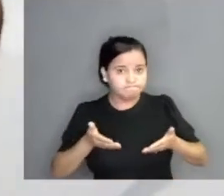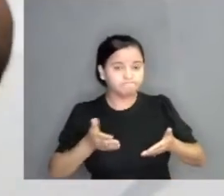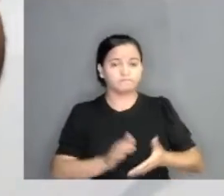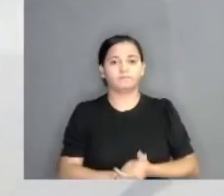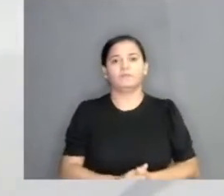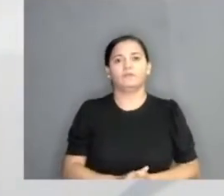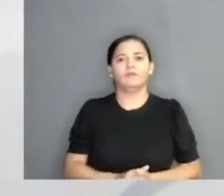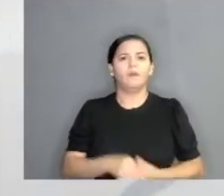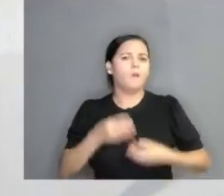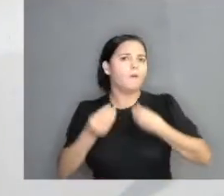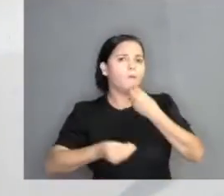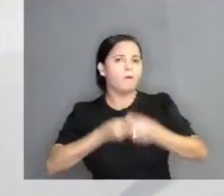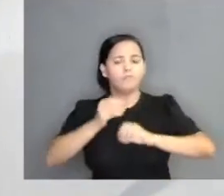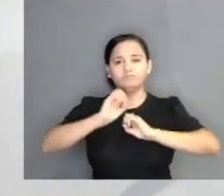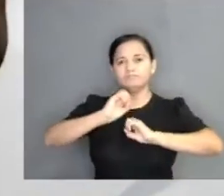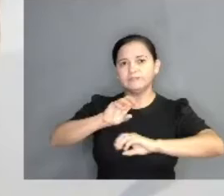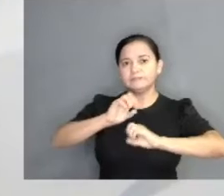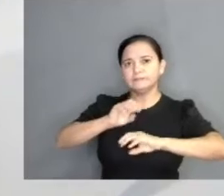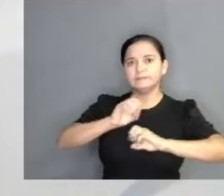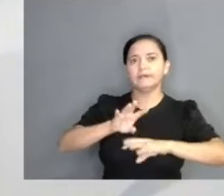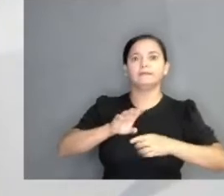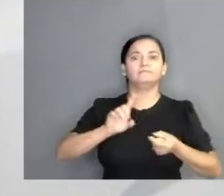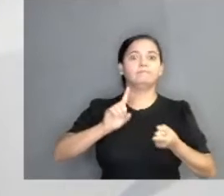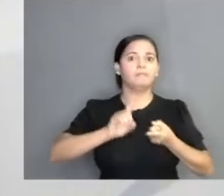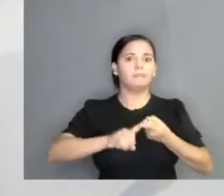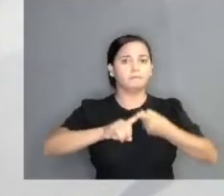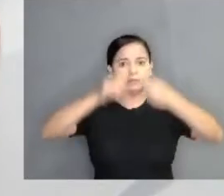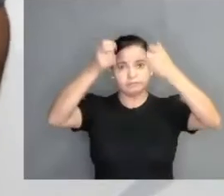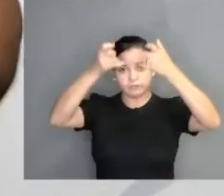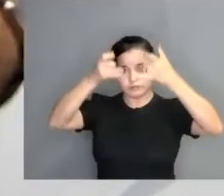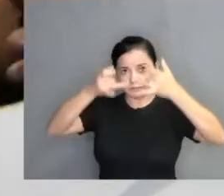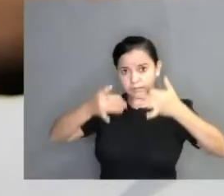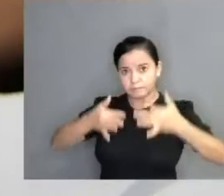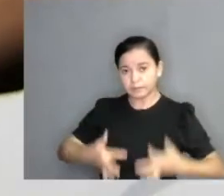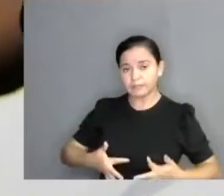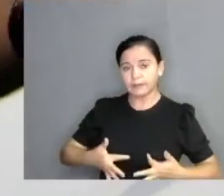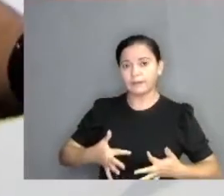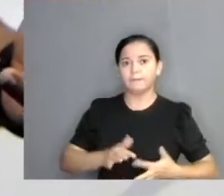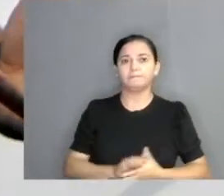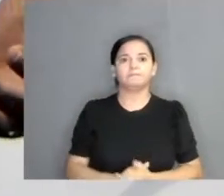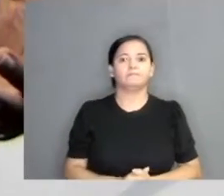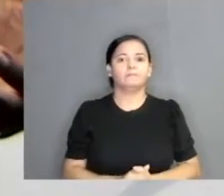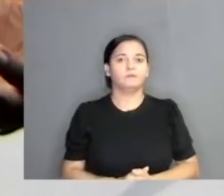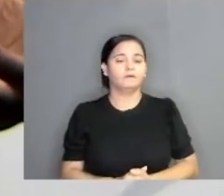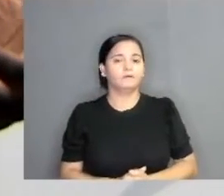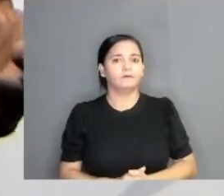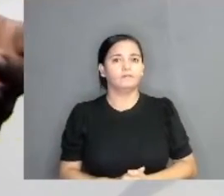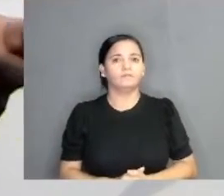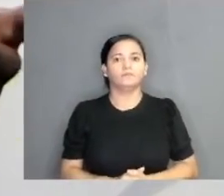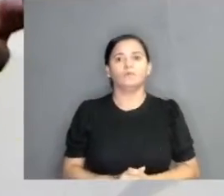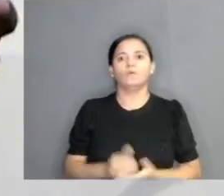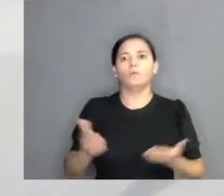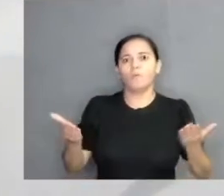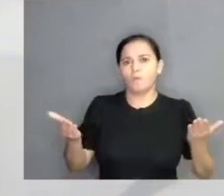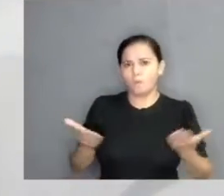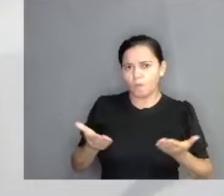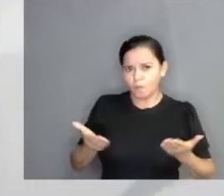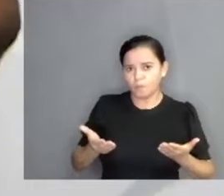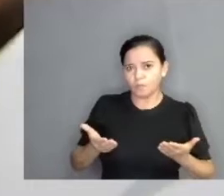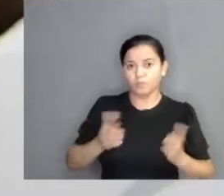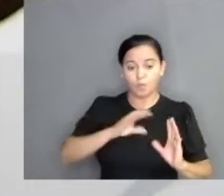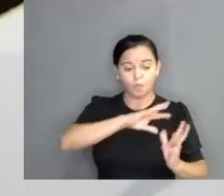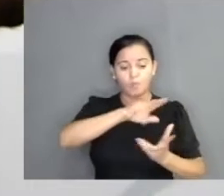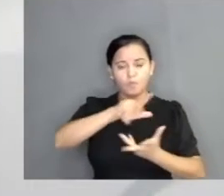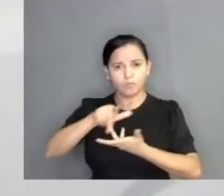pessoa a argumentar, né? Então, a ela se posicionar. O mundo era outro. Existia a